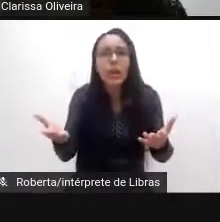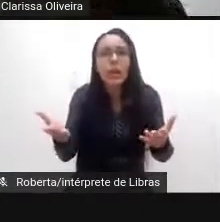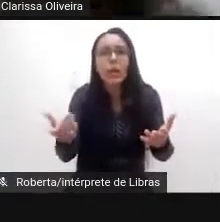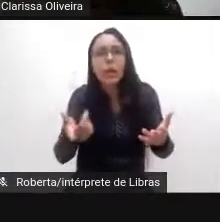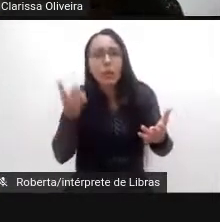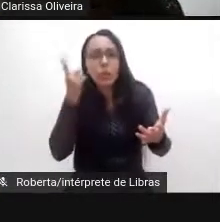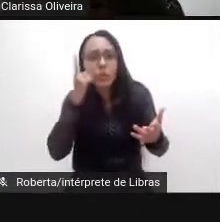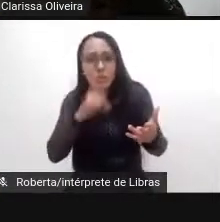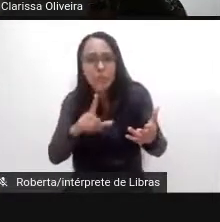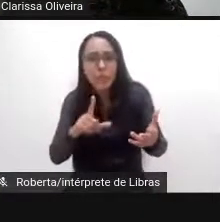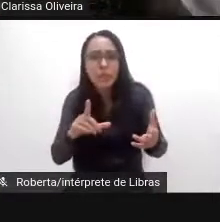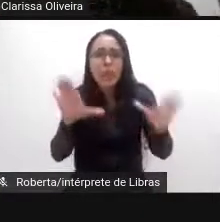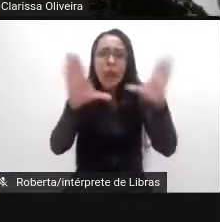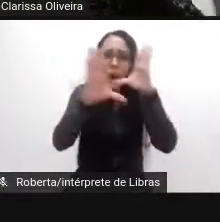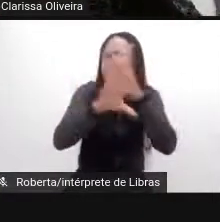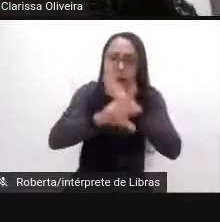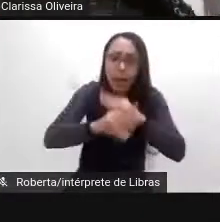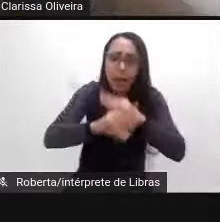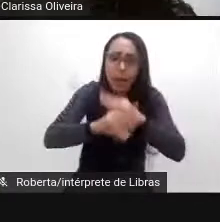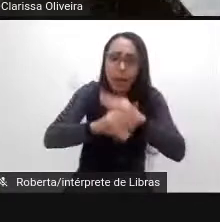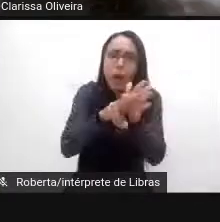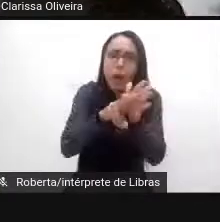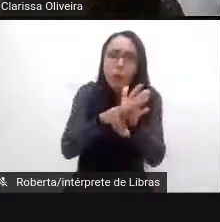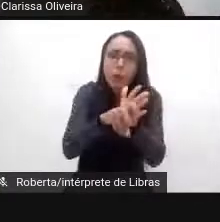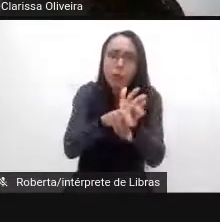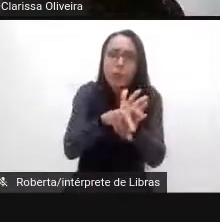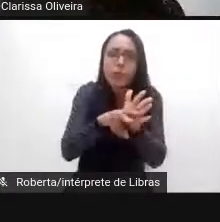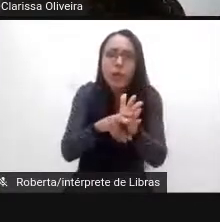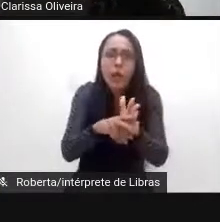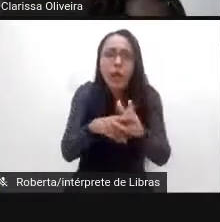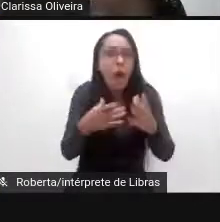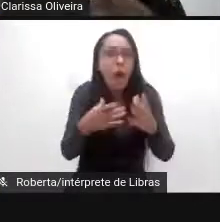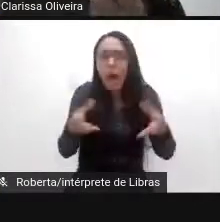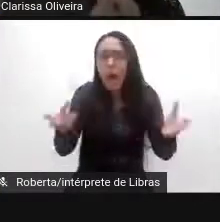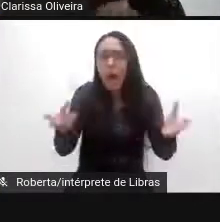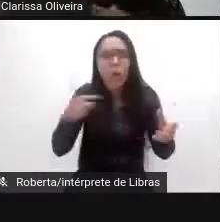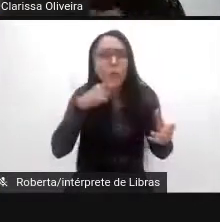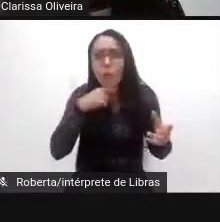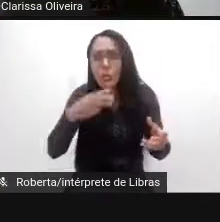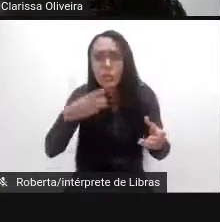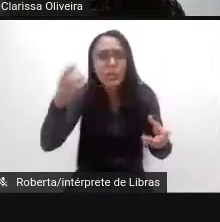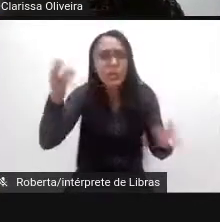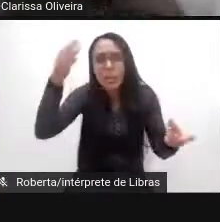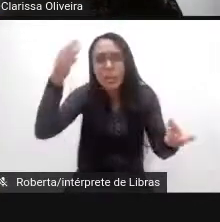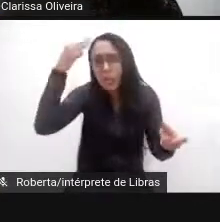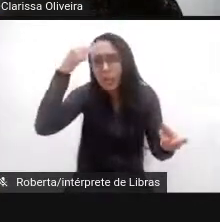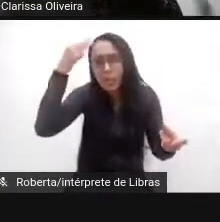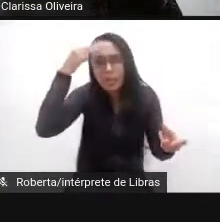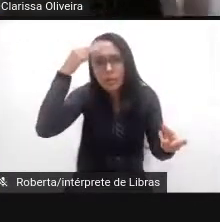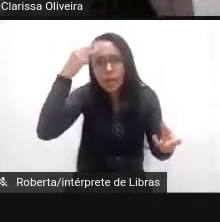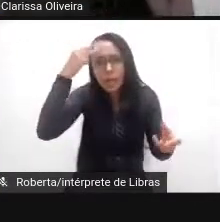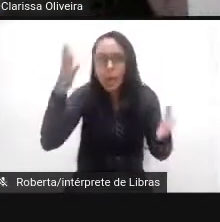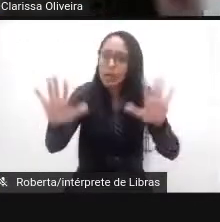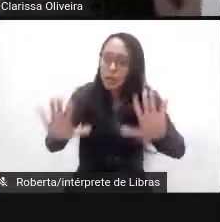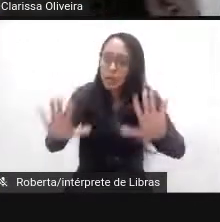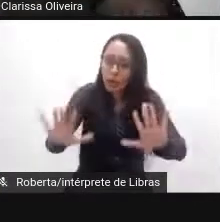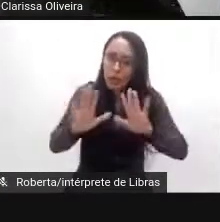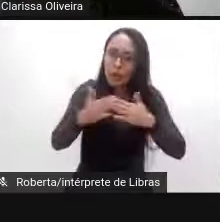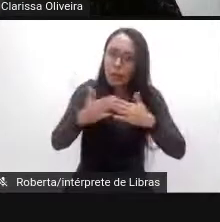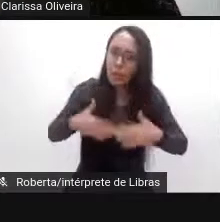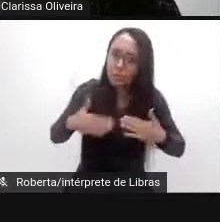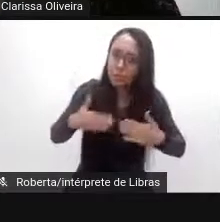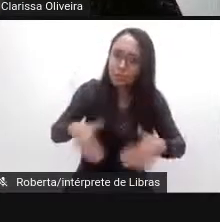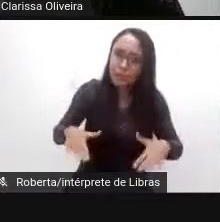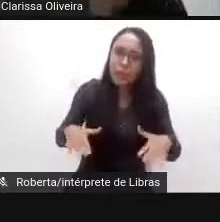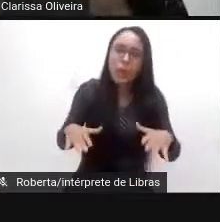vocês. Mas, Clarice, eu não consegui memorizar, é muito passo a passo. Então, você não precisa seguir